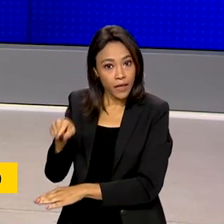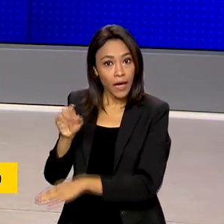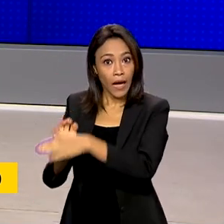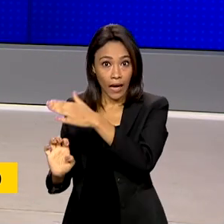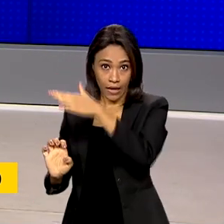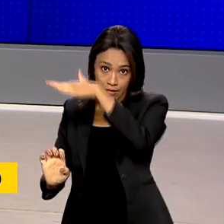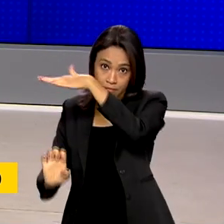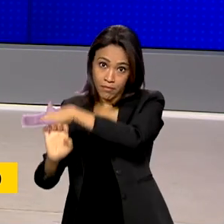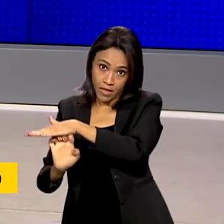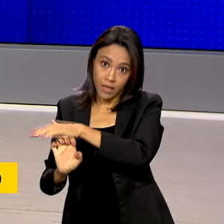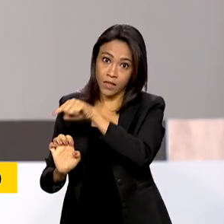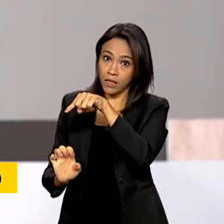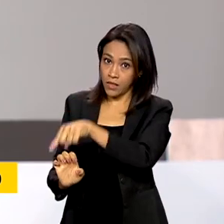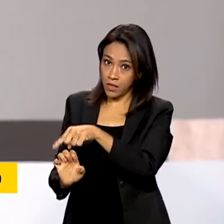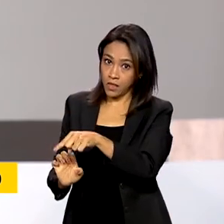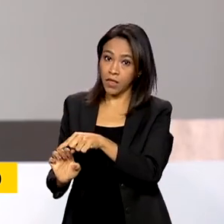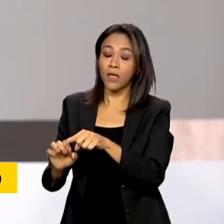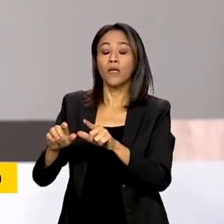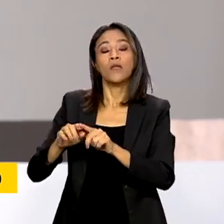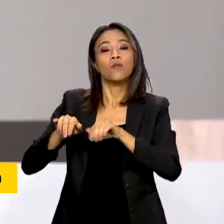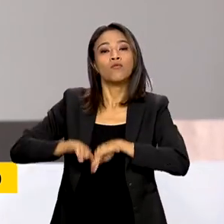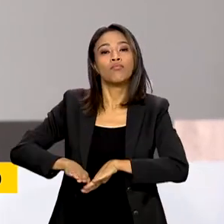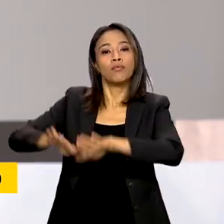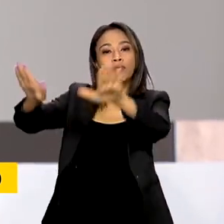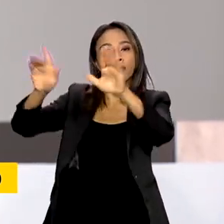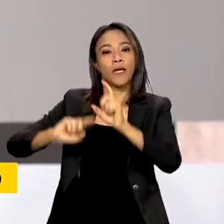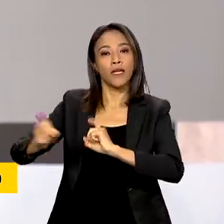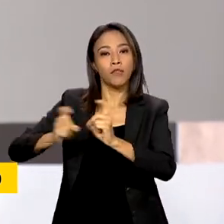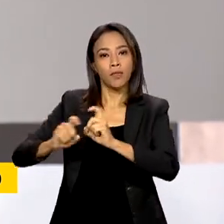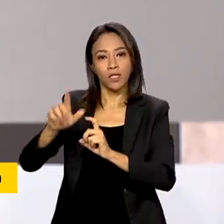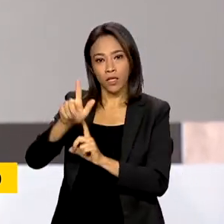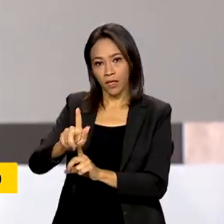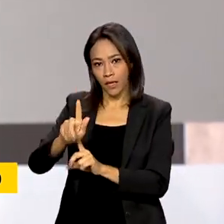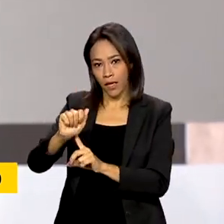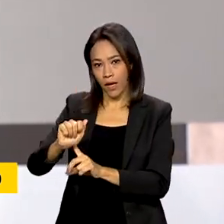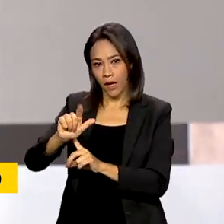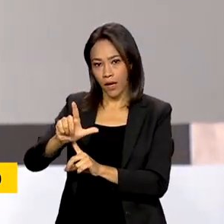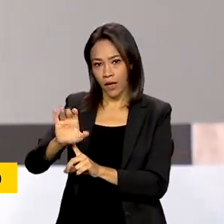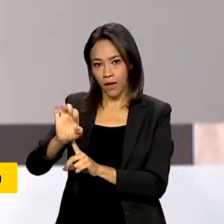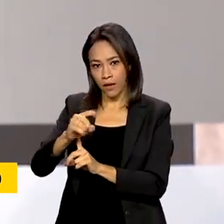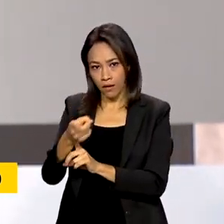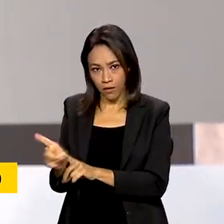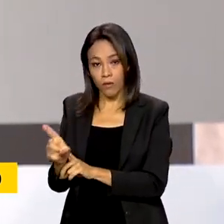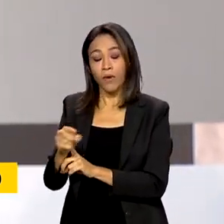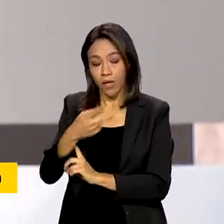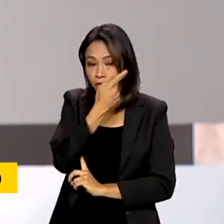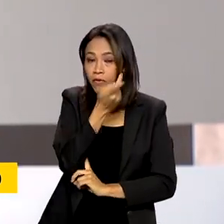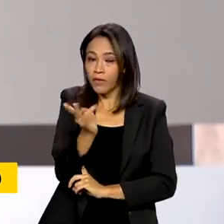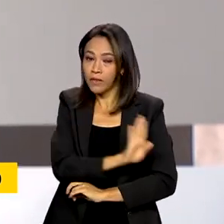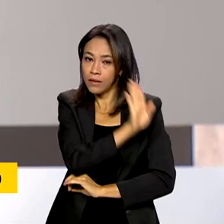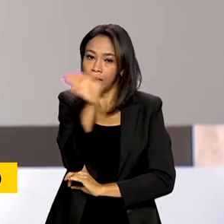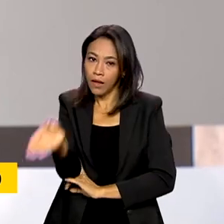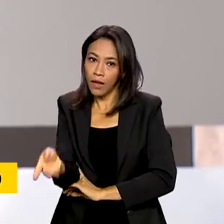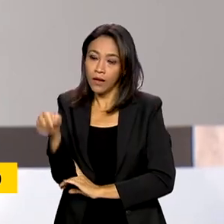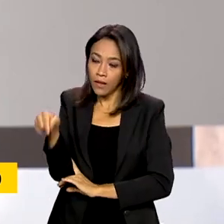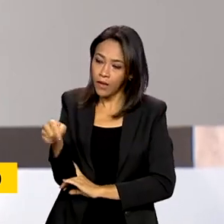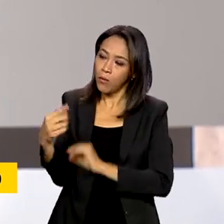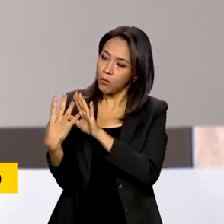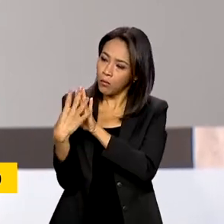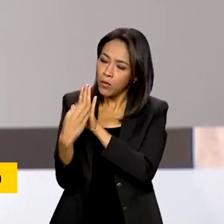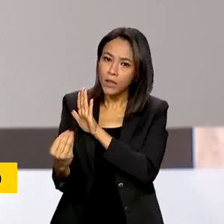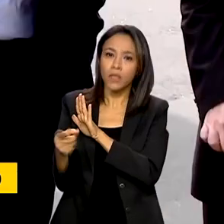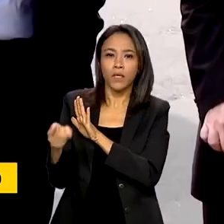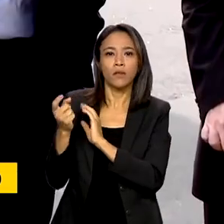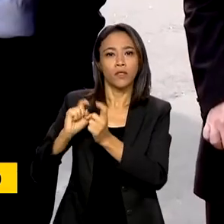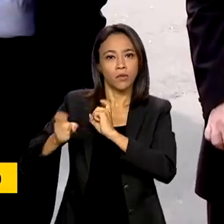aceita quebra de contrato. O ministro foi visitar o Porto do Rio, área também concedida e, para ele, um exemplo de